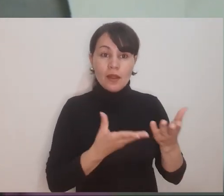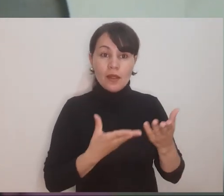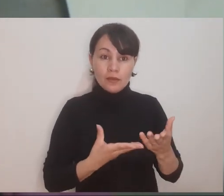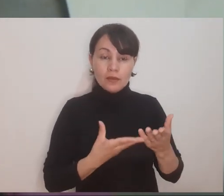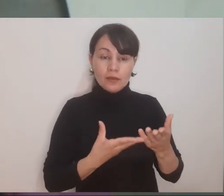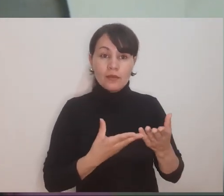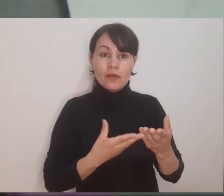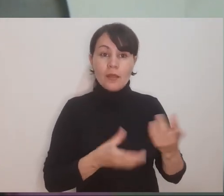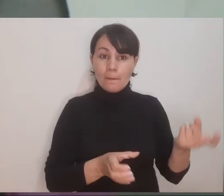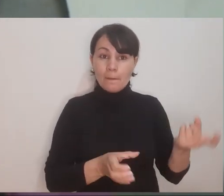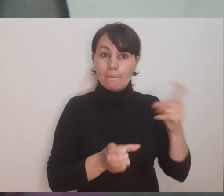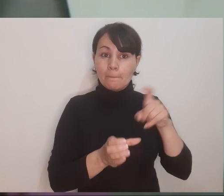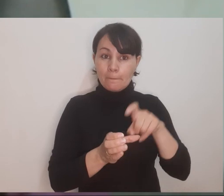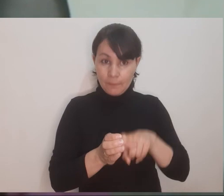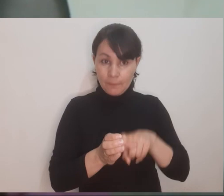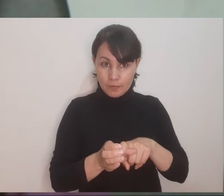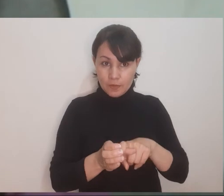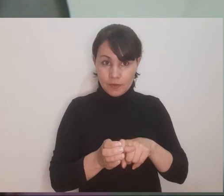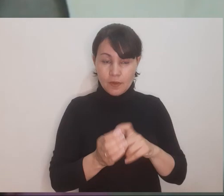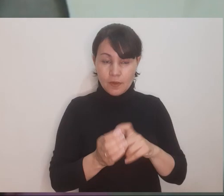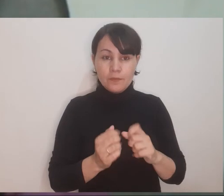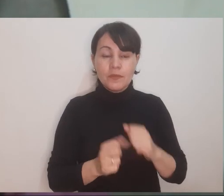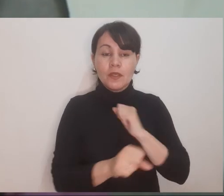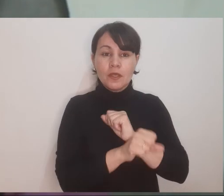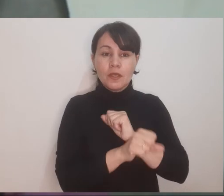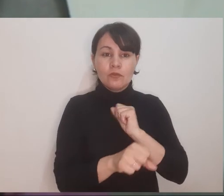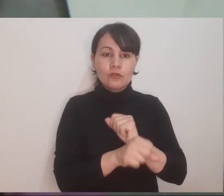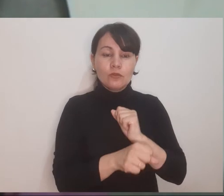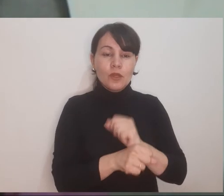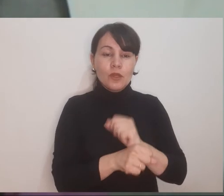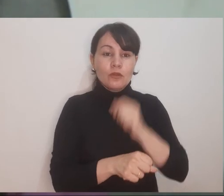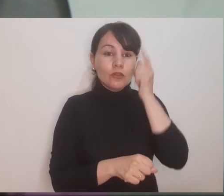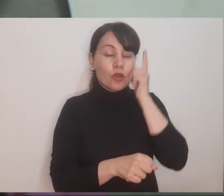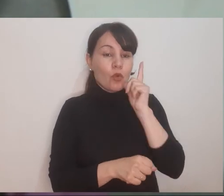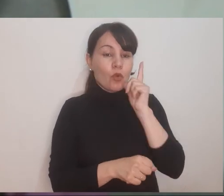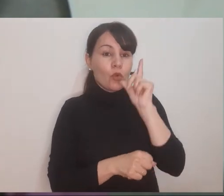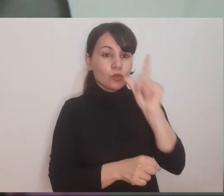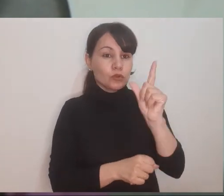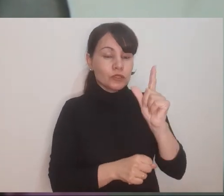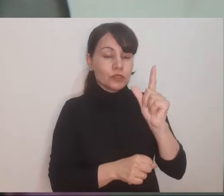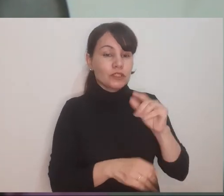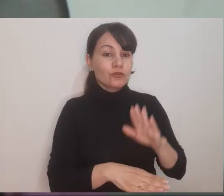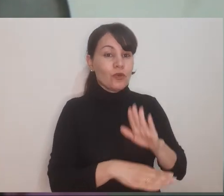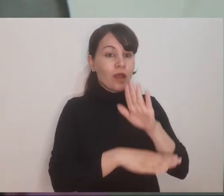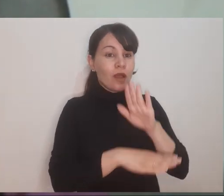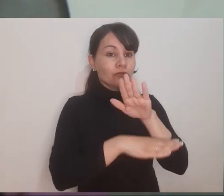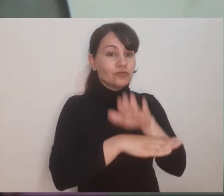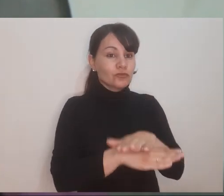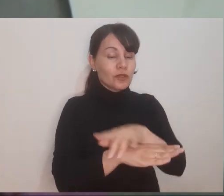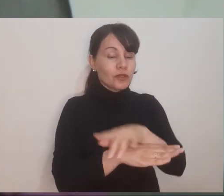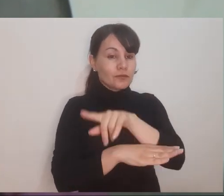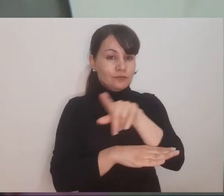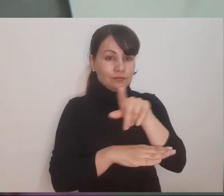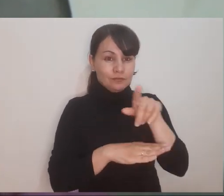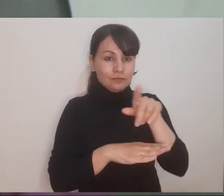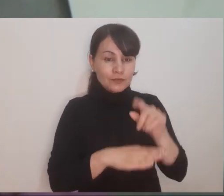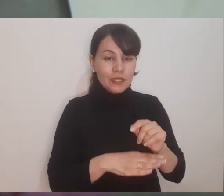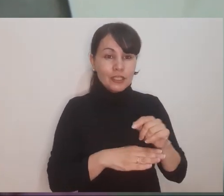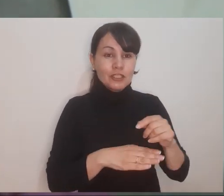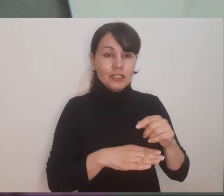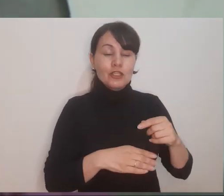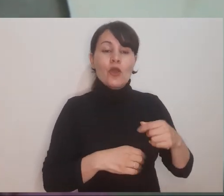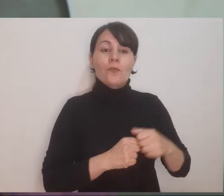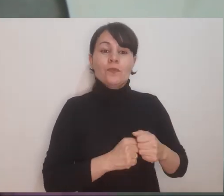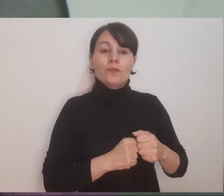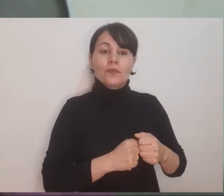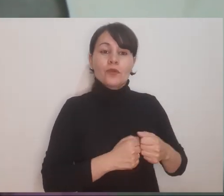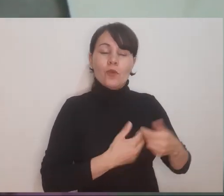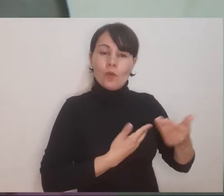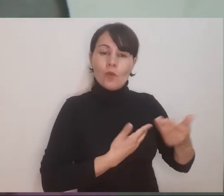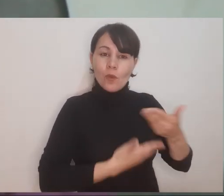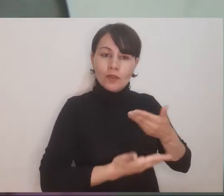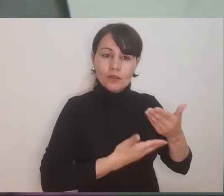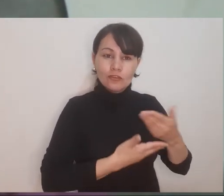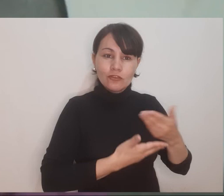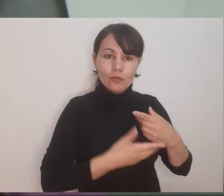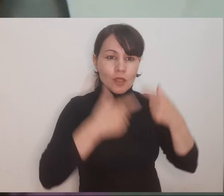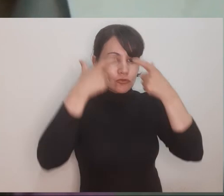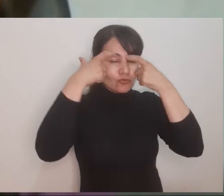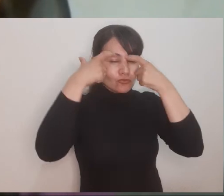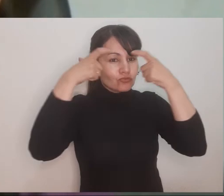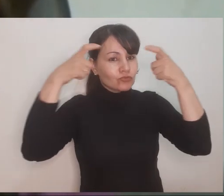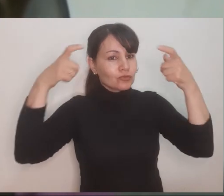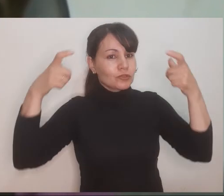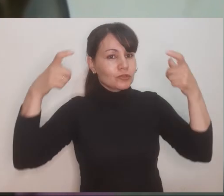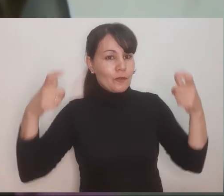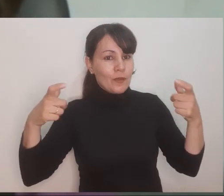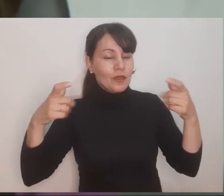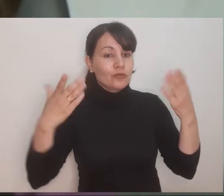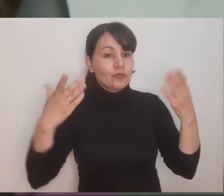interesse. E espero que eu tenha conseguido contribuir, né, com a atualização de conhecimentos